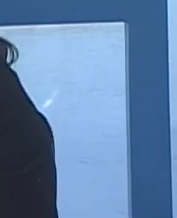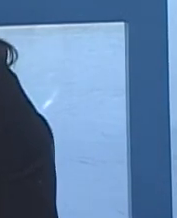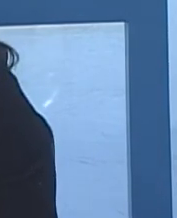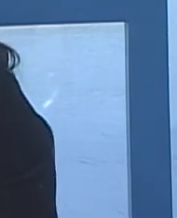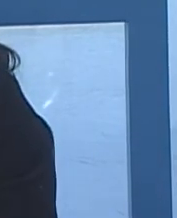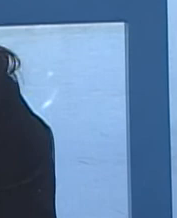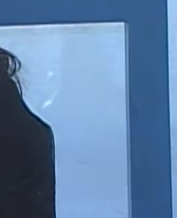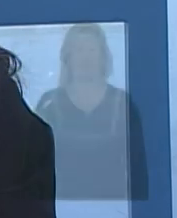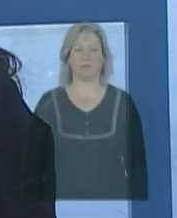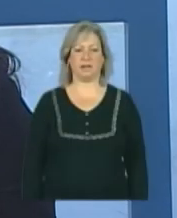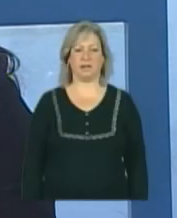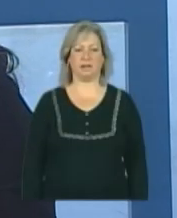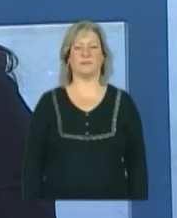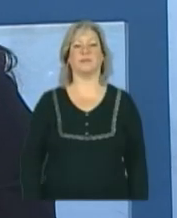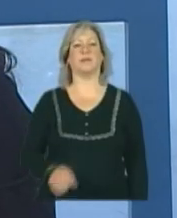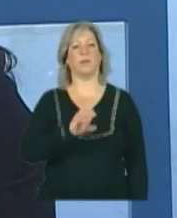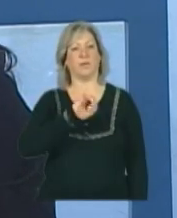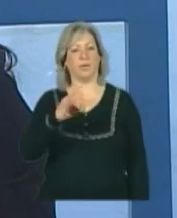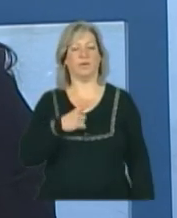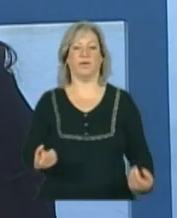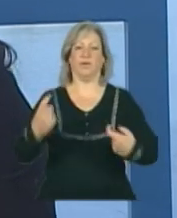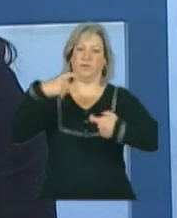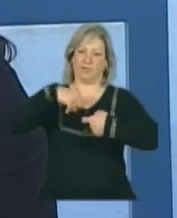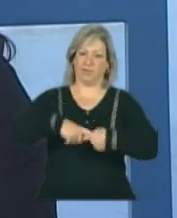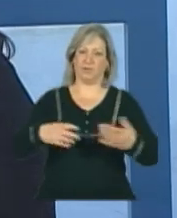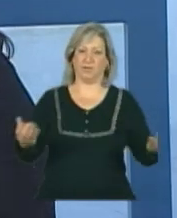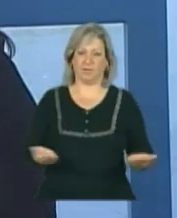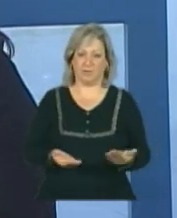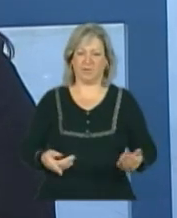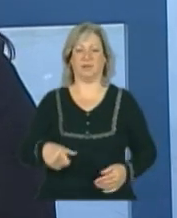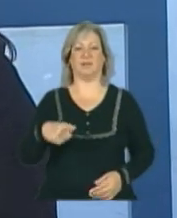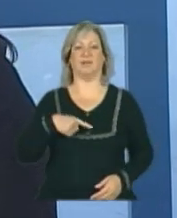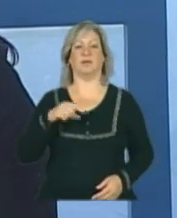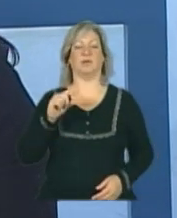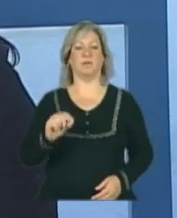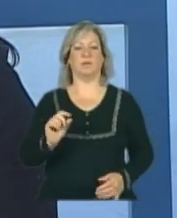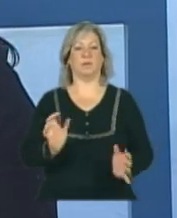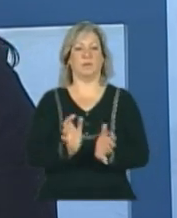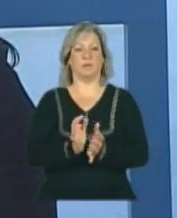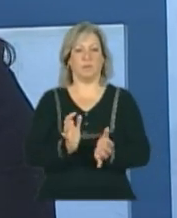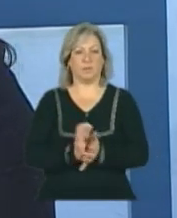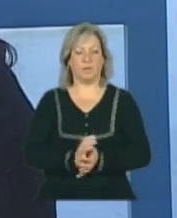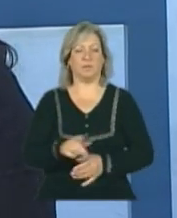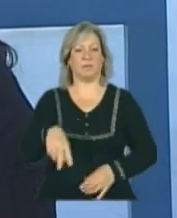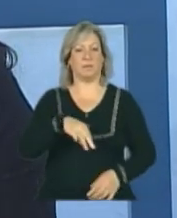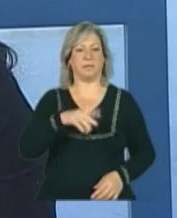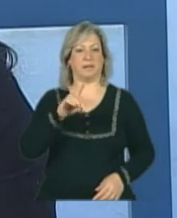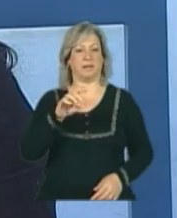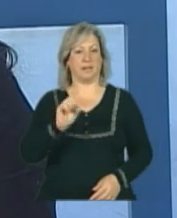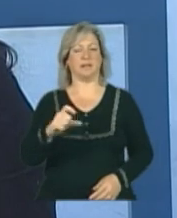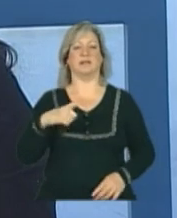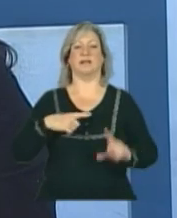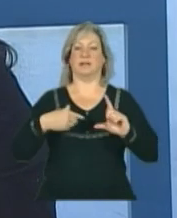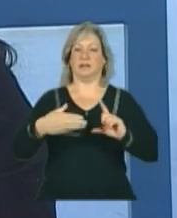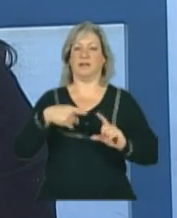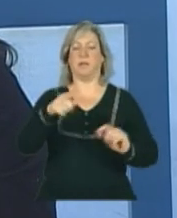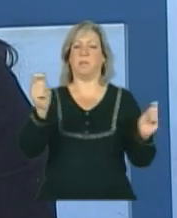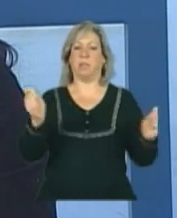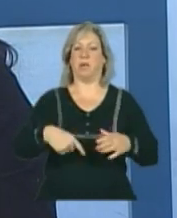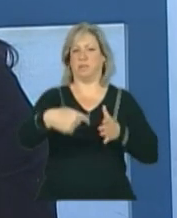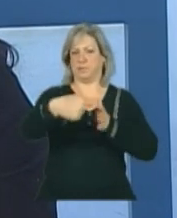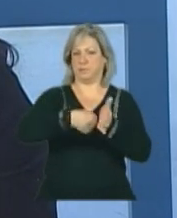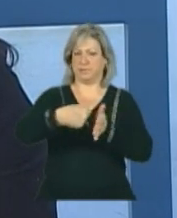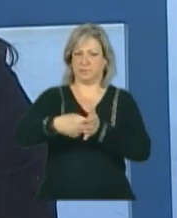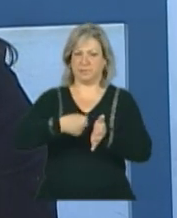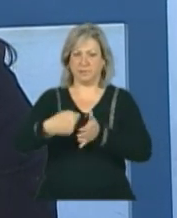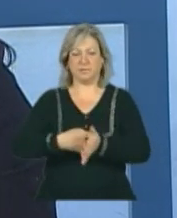socioassistencial 2011 no Plano Brasil Sem Miséria do Ministério do Desenvolvimento Social e Combate à Fome. Você pode participar com a gente enviando as suas